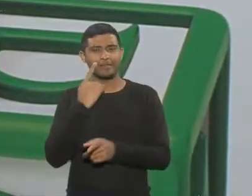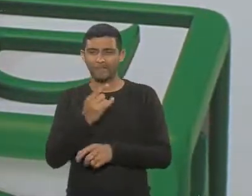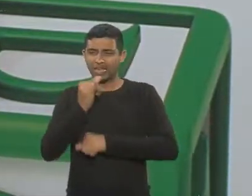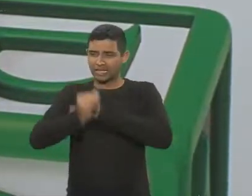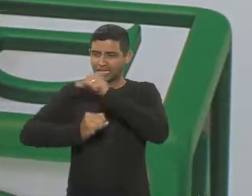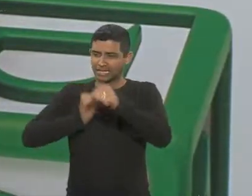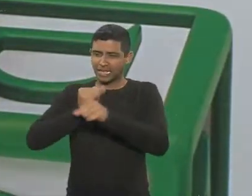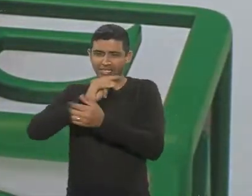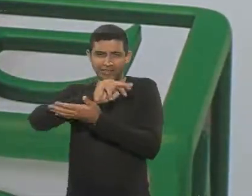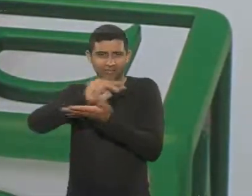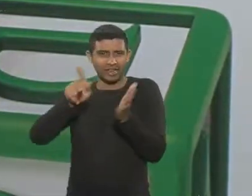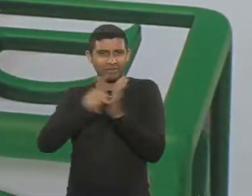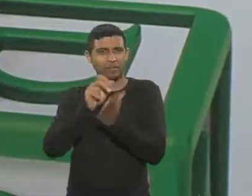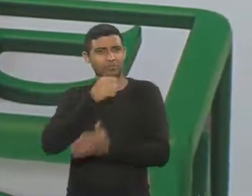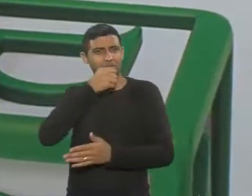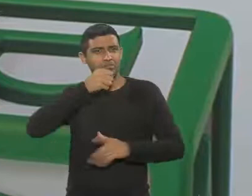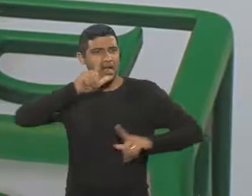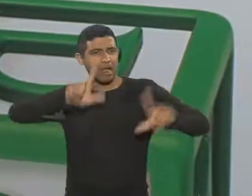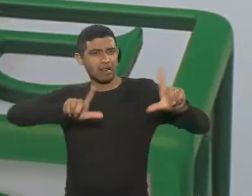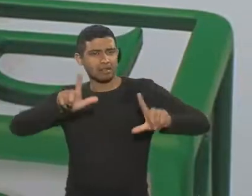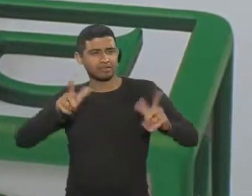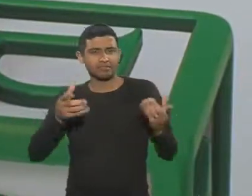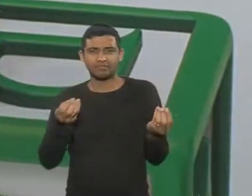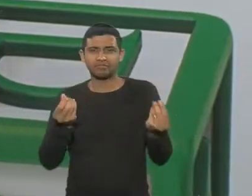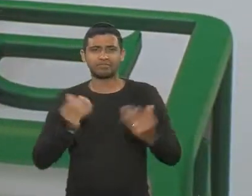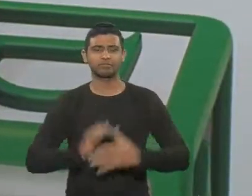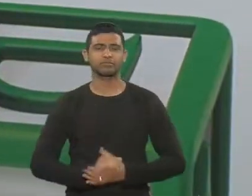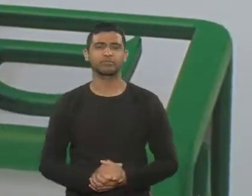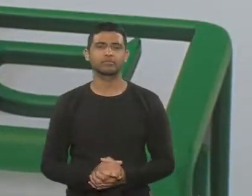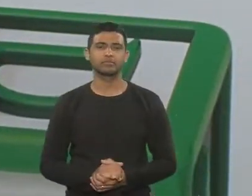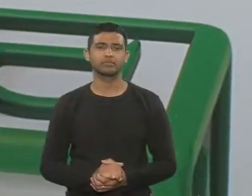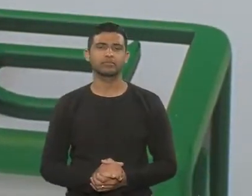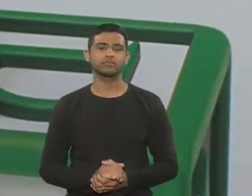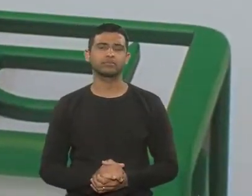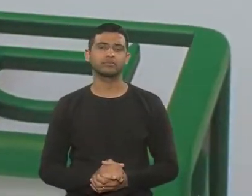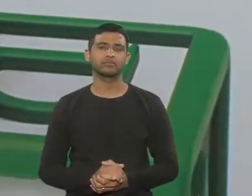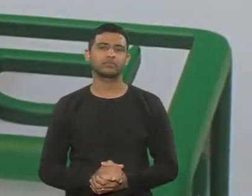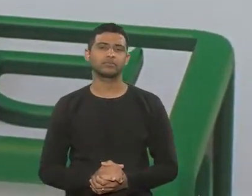comunicação passaram a tratar as suas